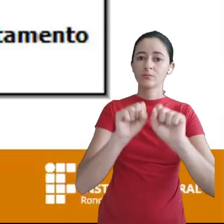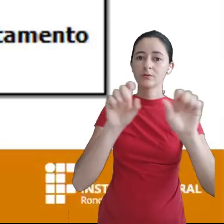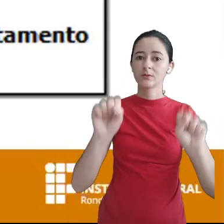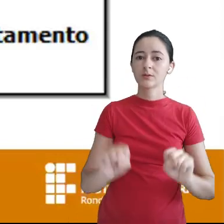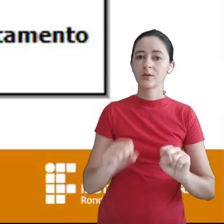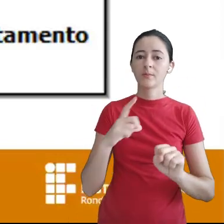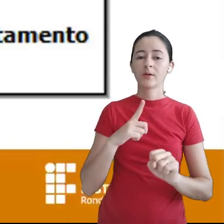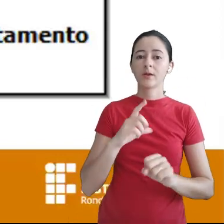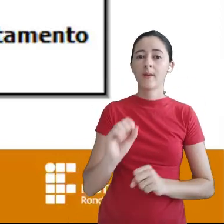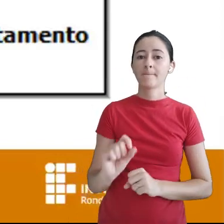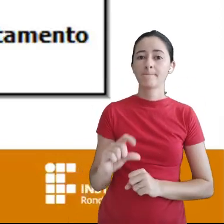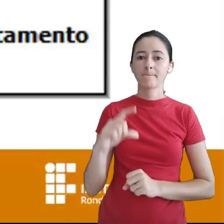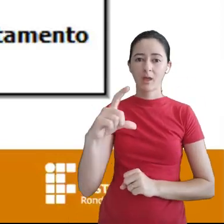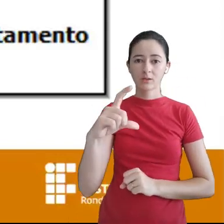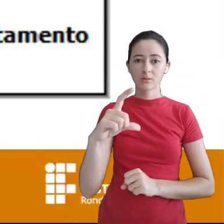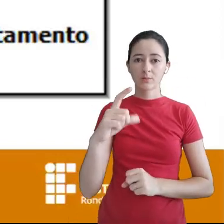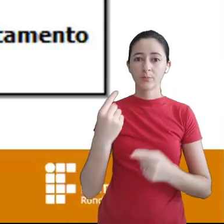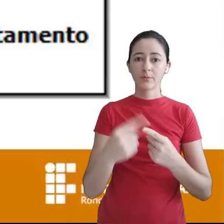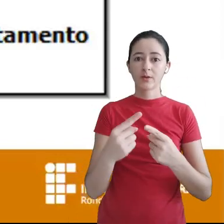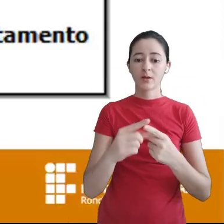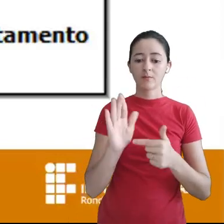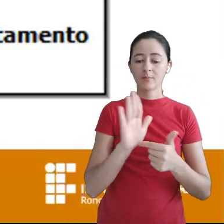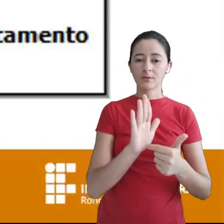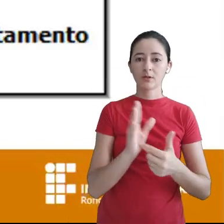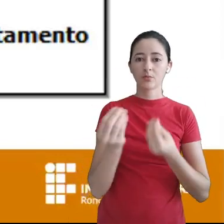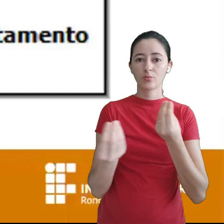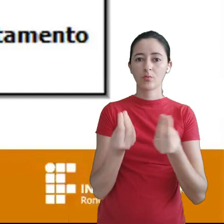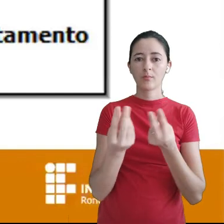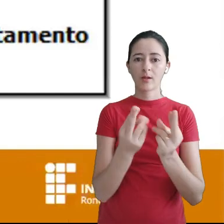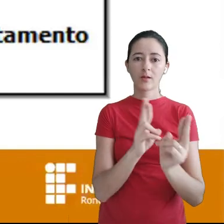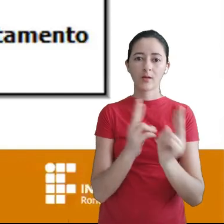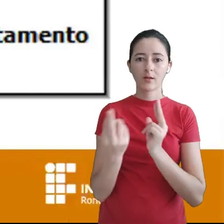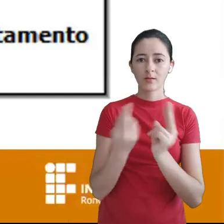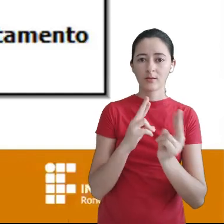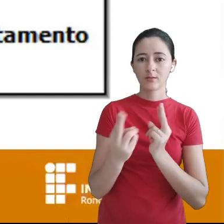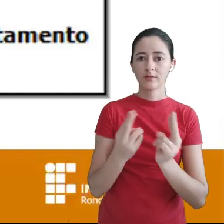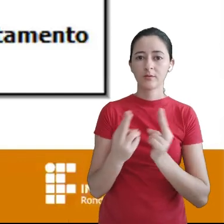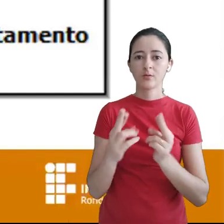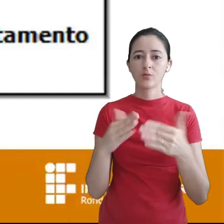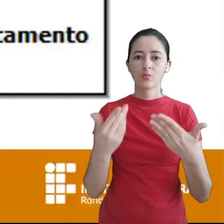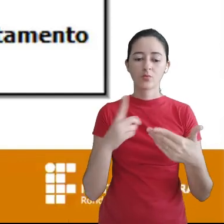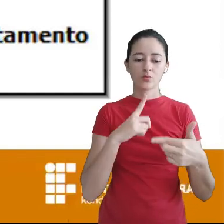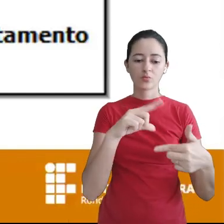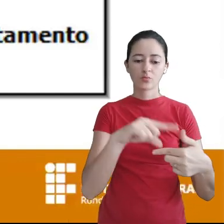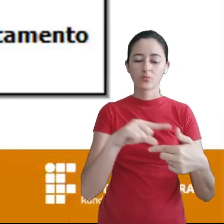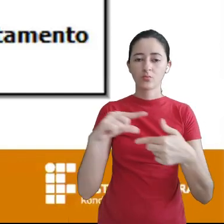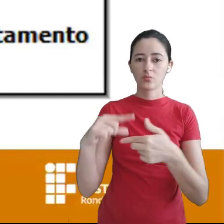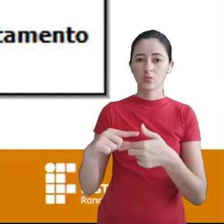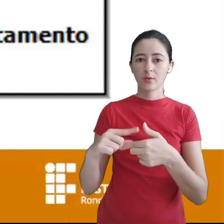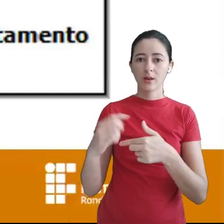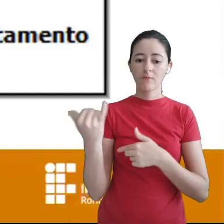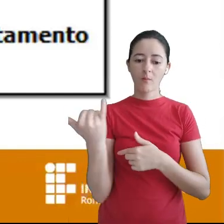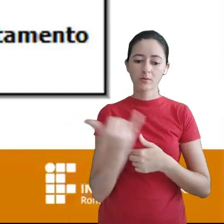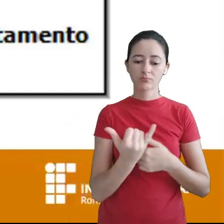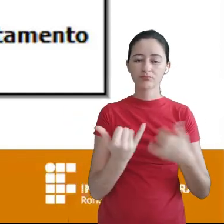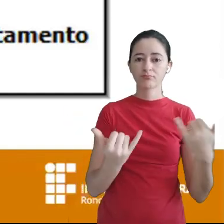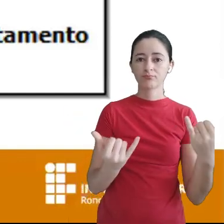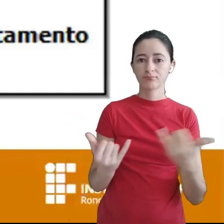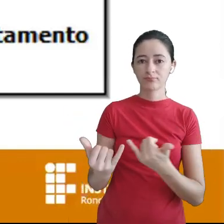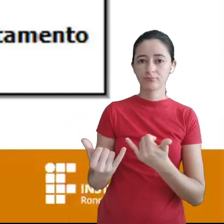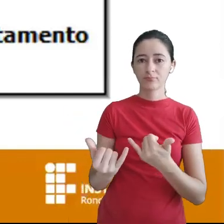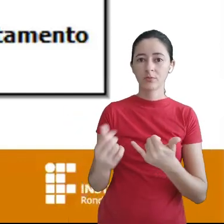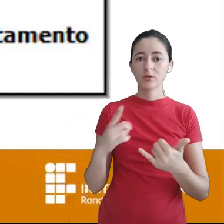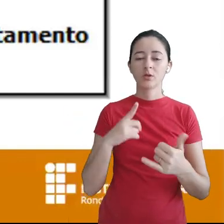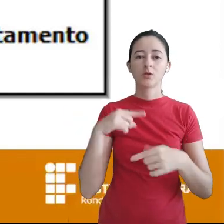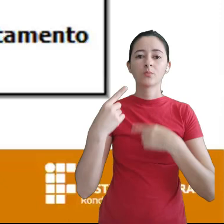é a máxima, porque a máxima vai dizer como é que as tabelas se relacionam. Qual tabela